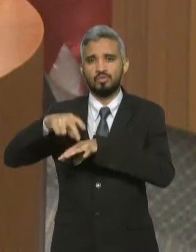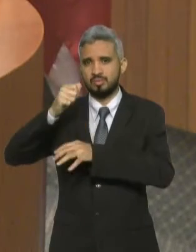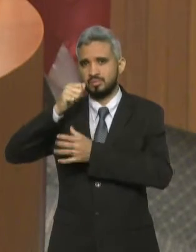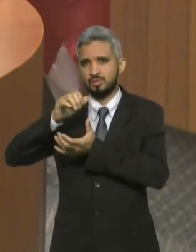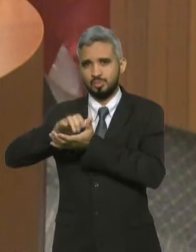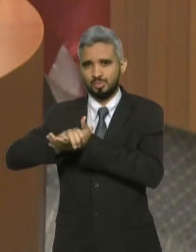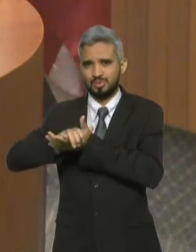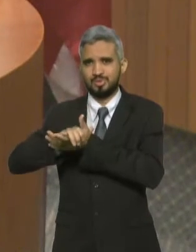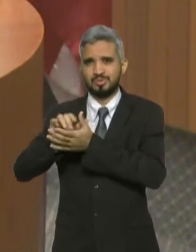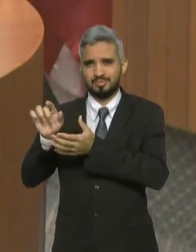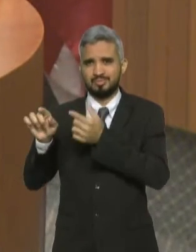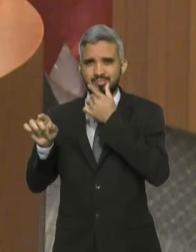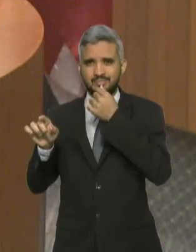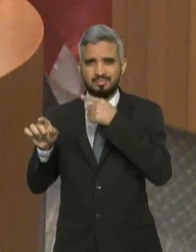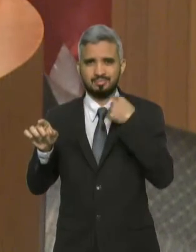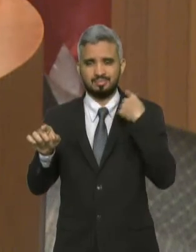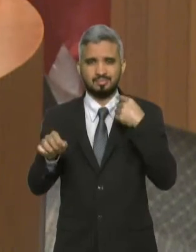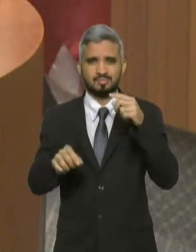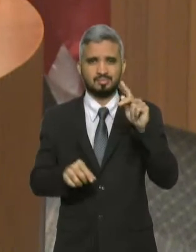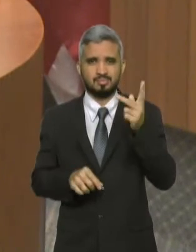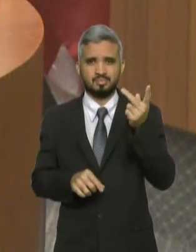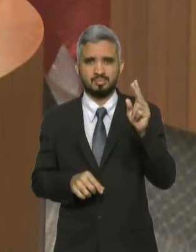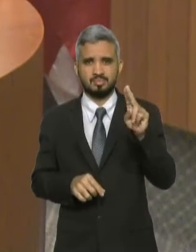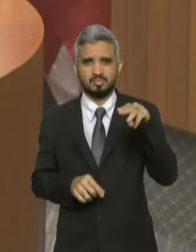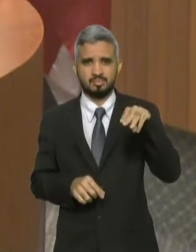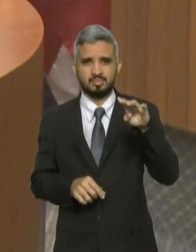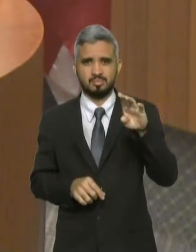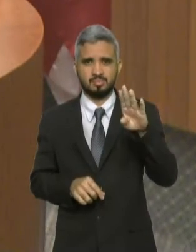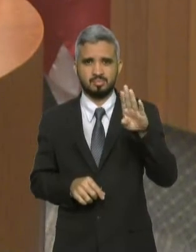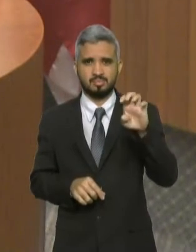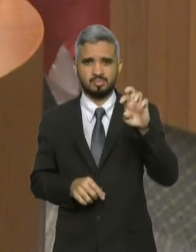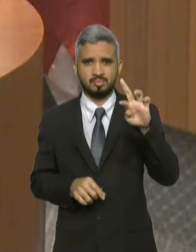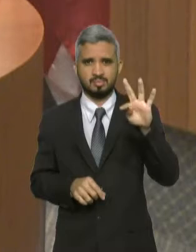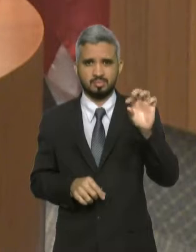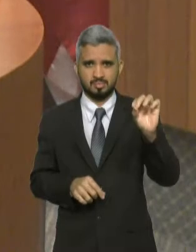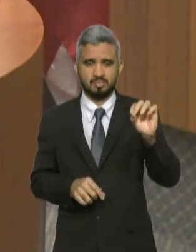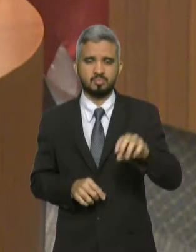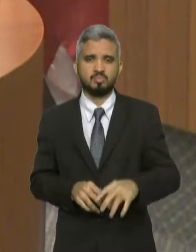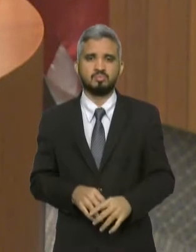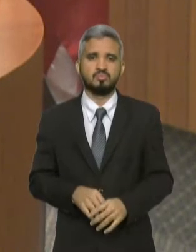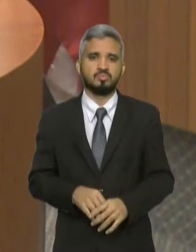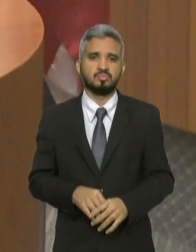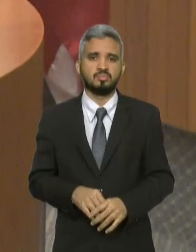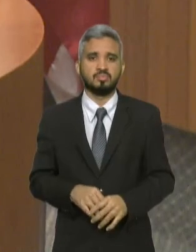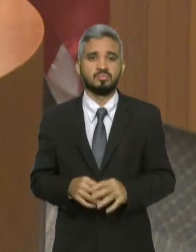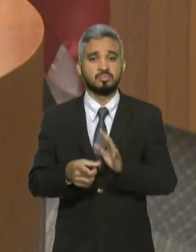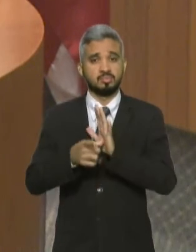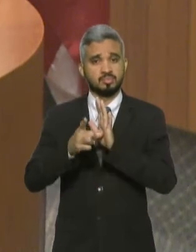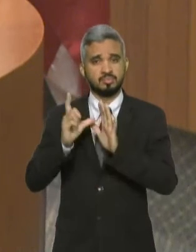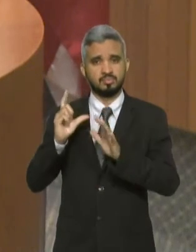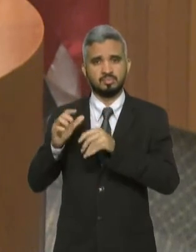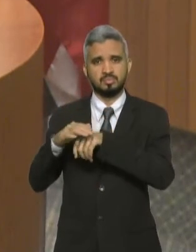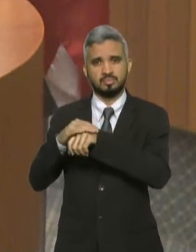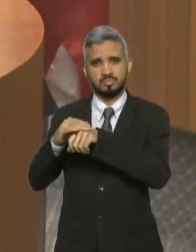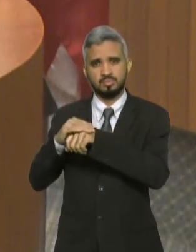comunicando a ela que iria apresentar no dia de hoje esse projeto.